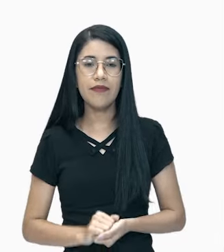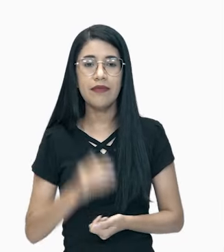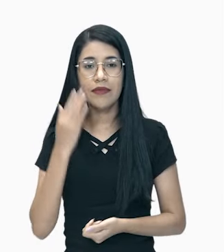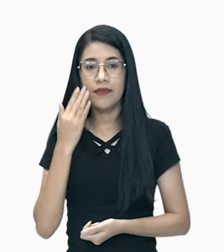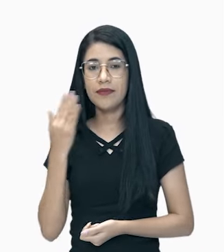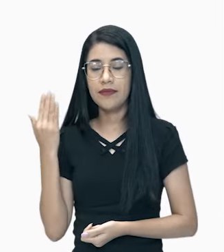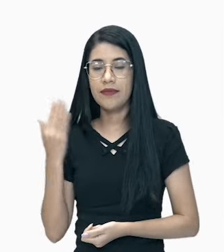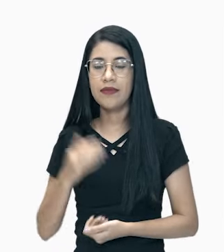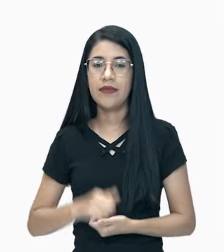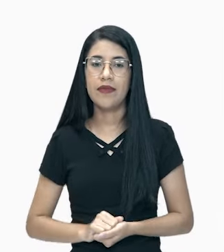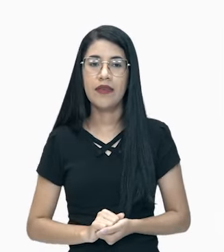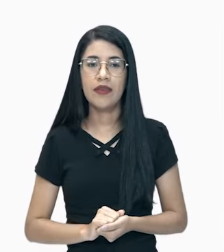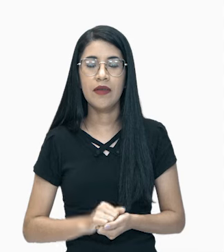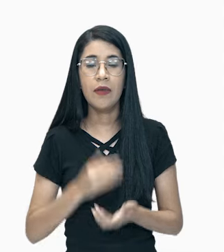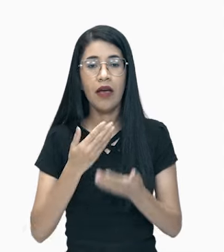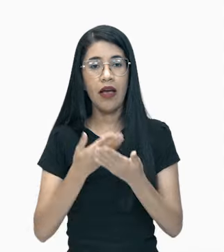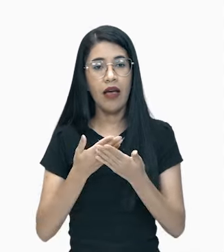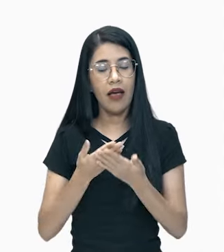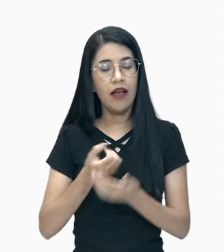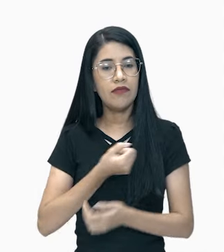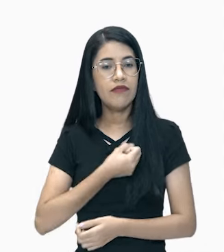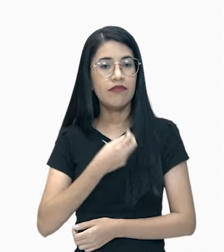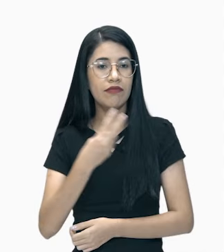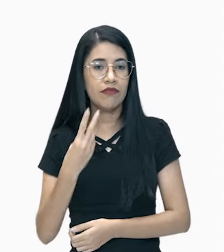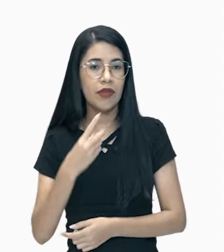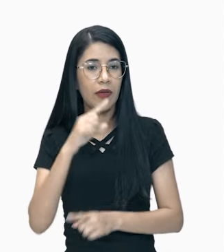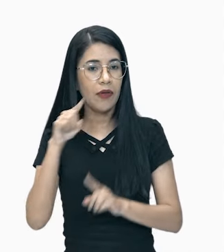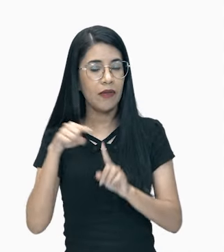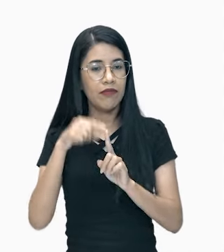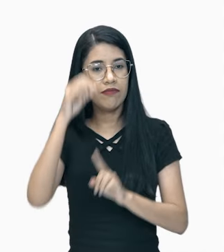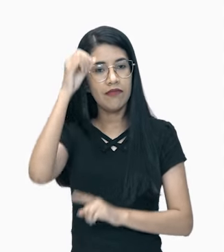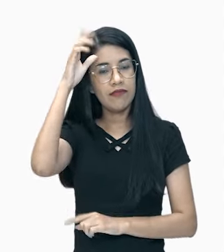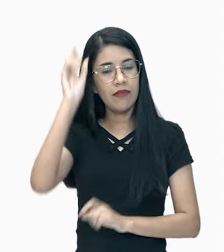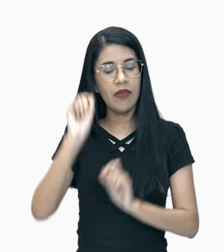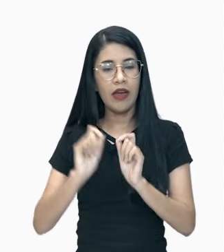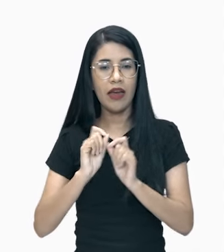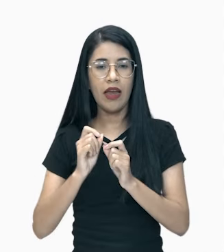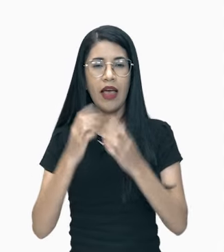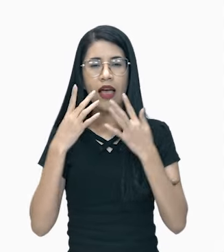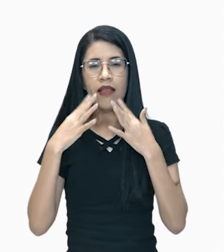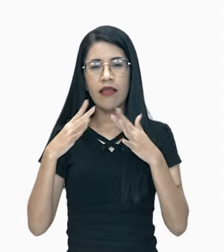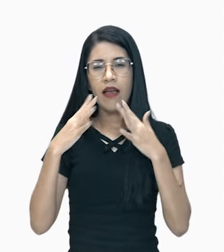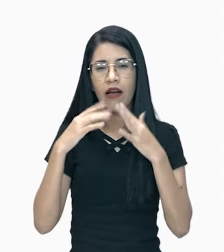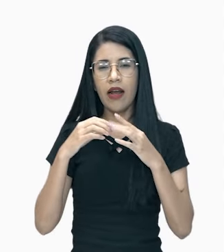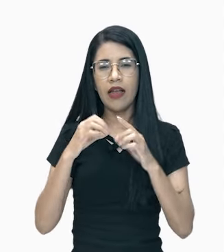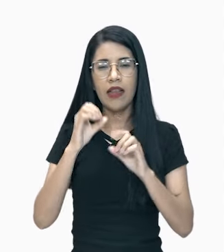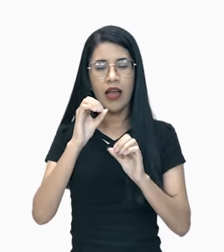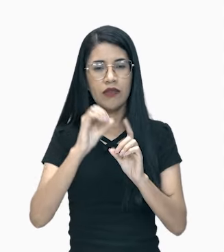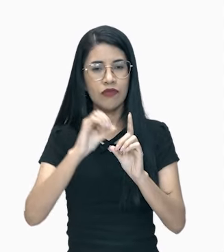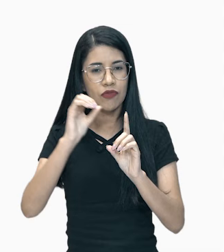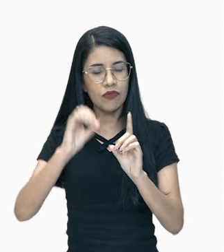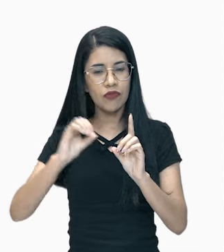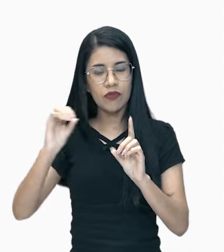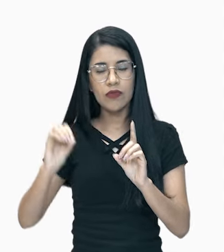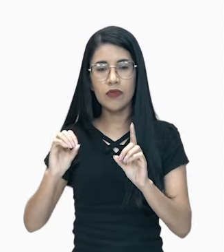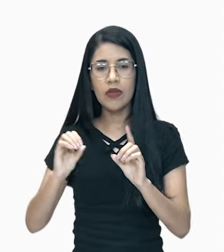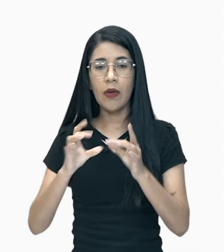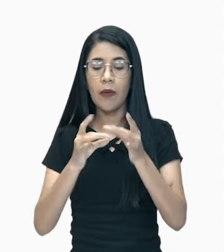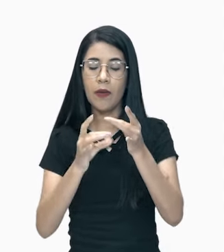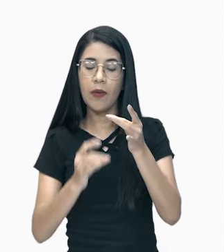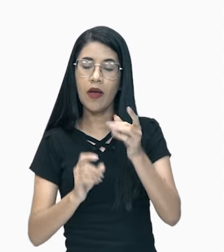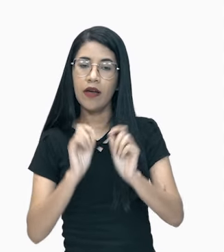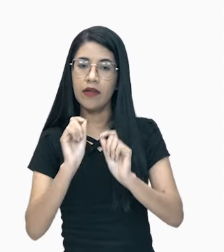lá, aula 2, objeto de conhecimento, a natureza das ondas.